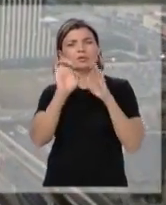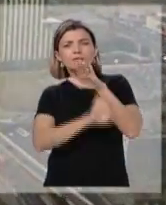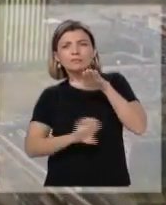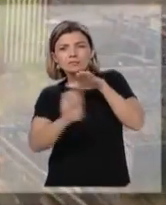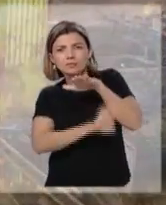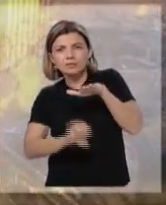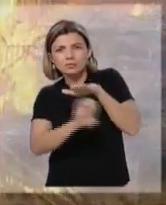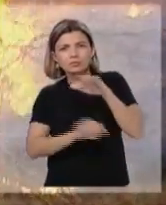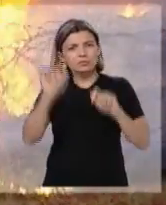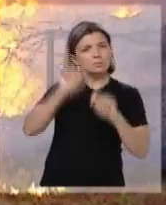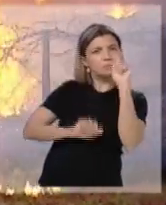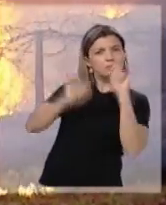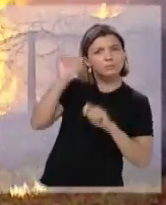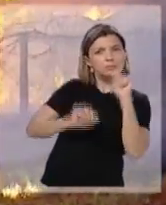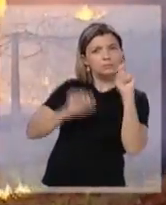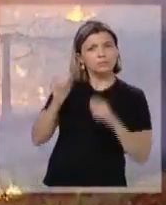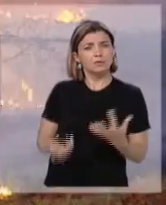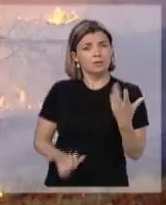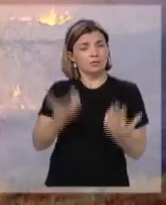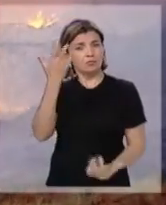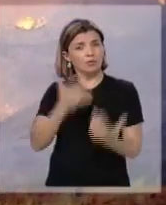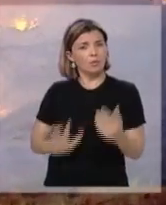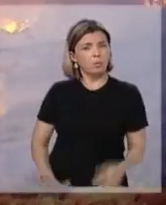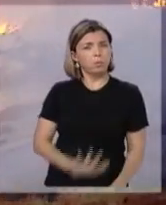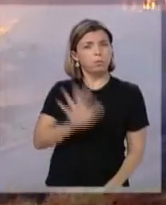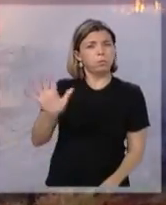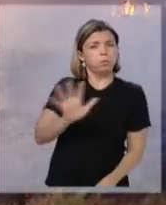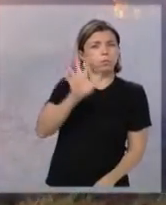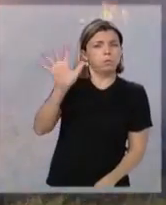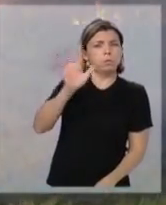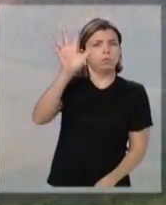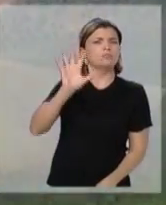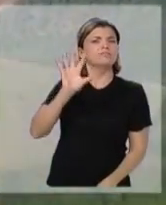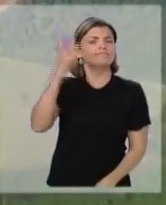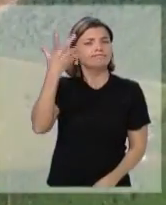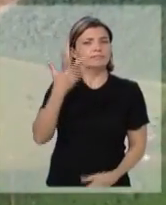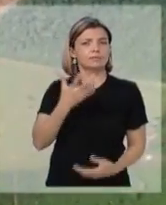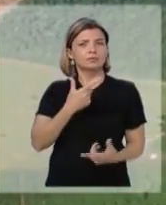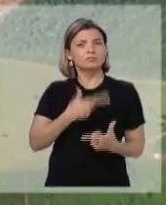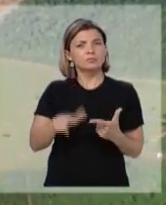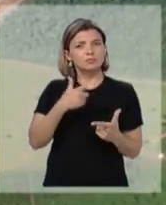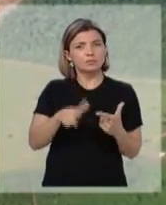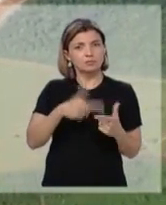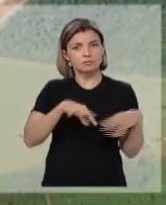processos industriais de fixação de nitrogênio, as queimadas e a mineração.